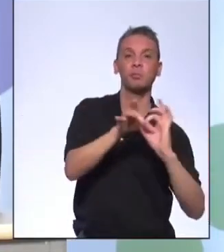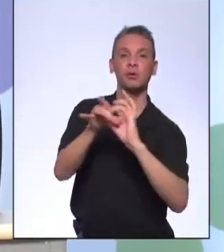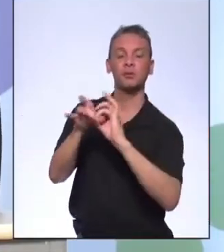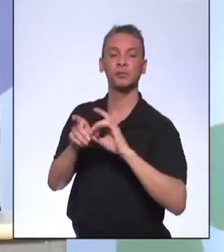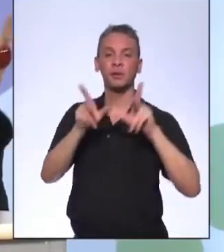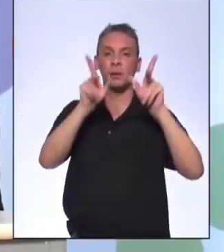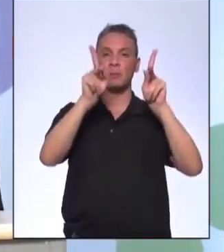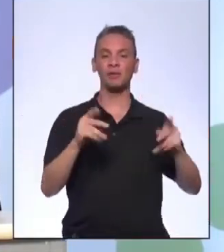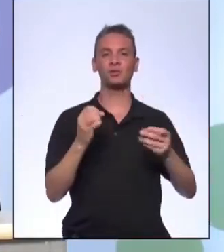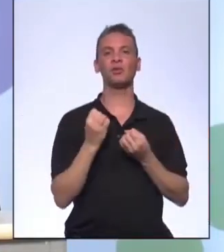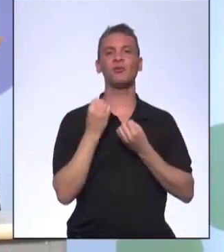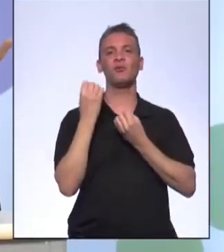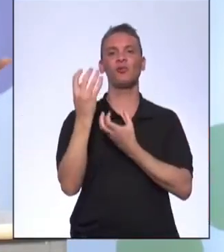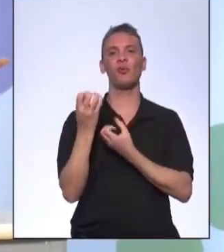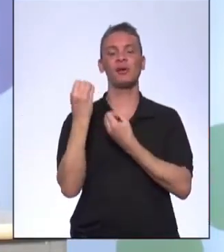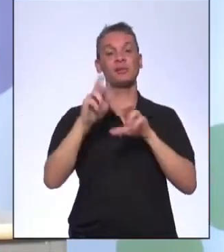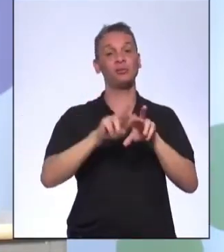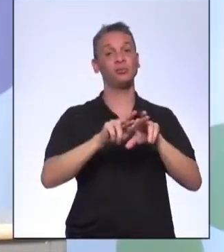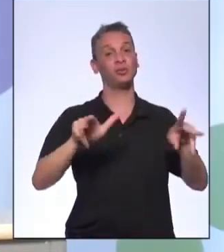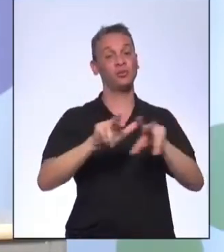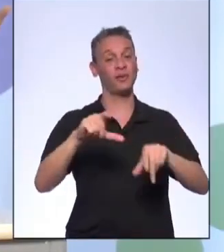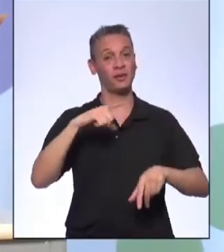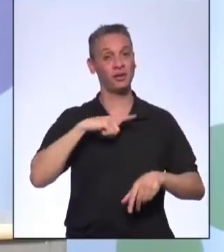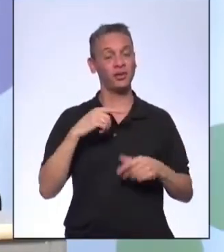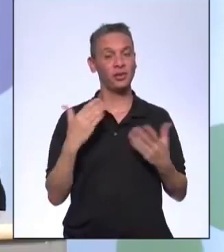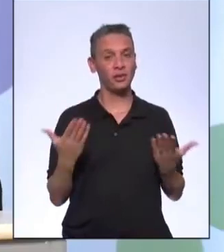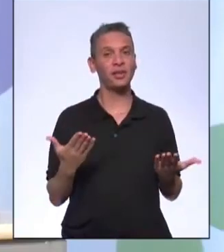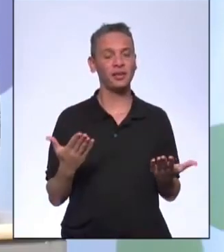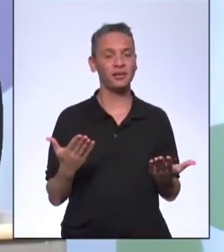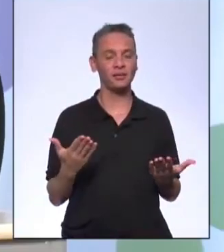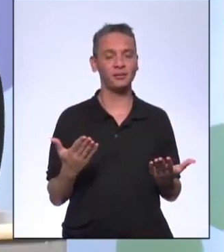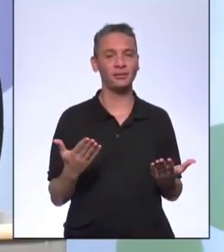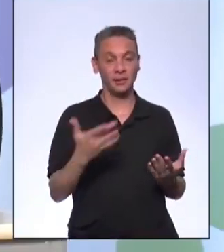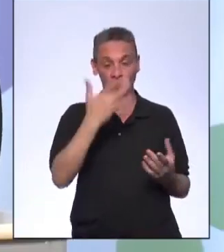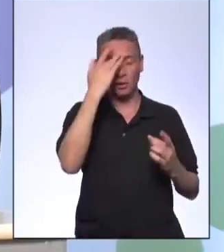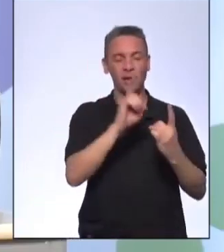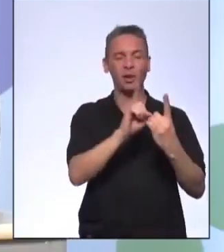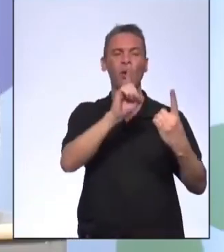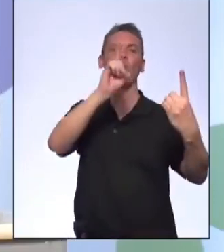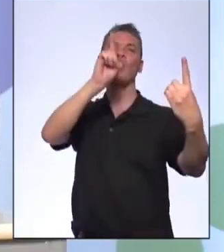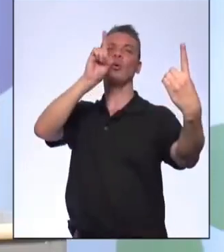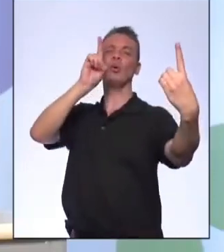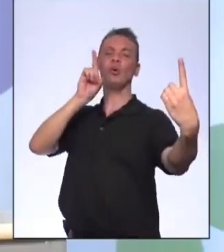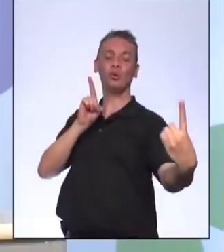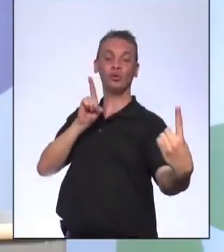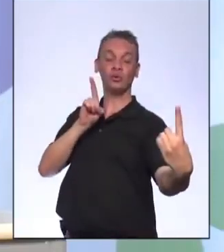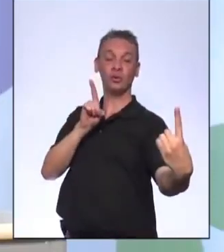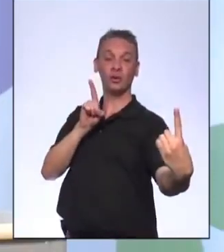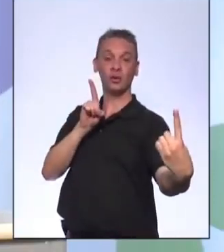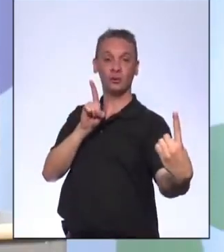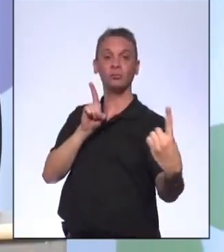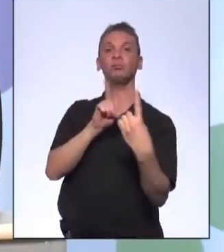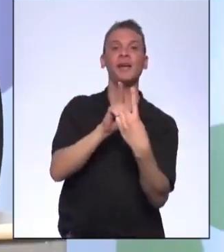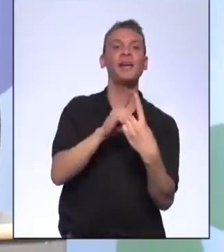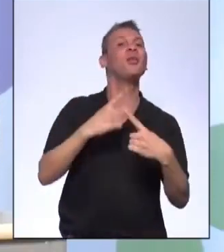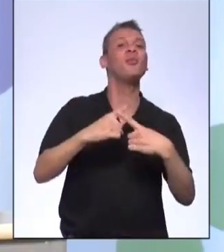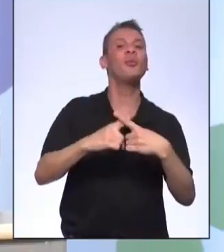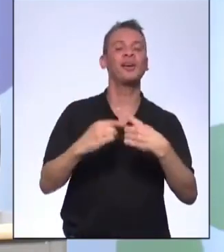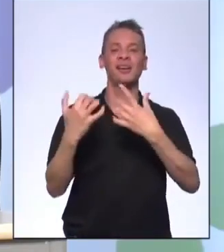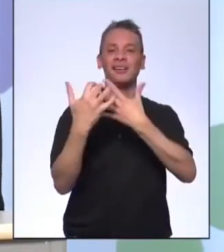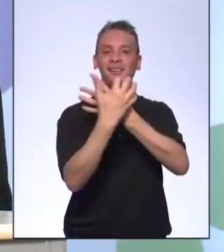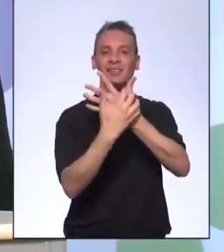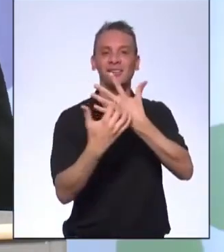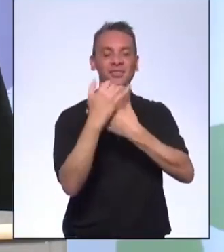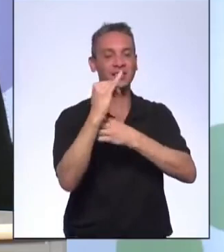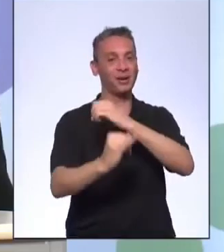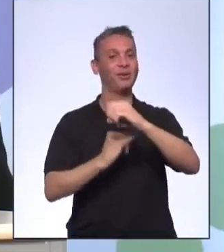informações, produzindo a diminuição das distâncias e a velocidade das informações.